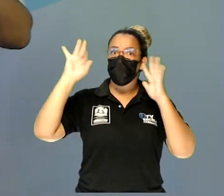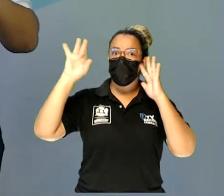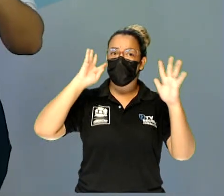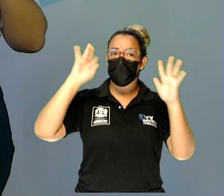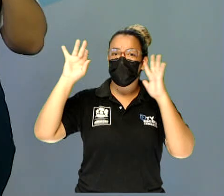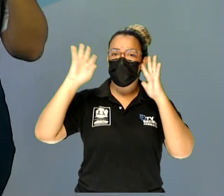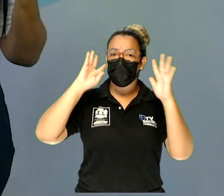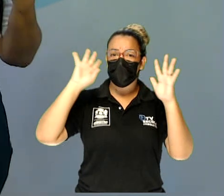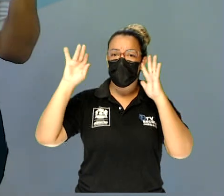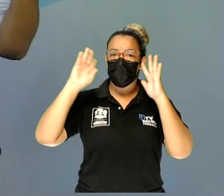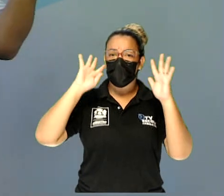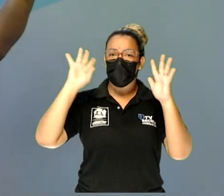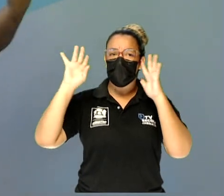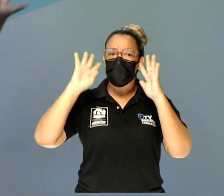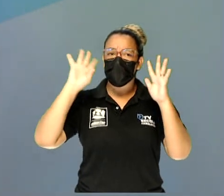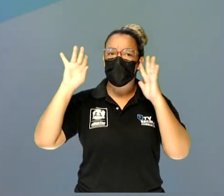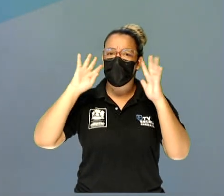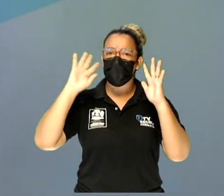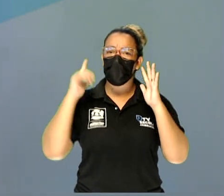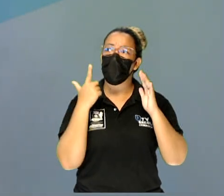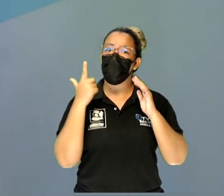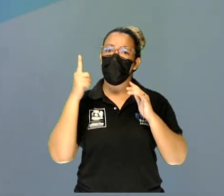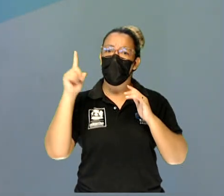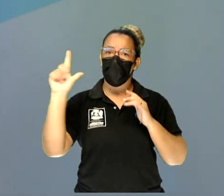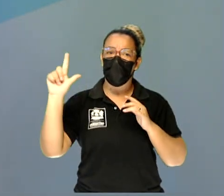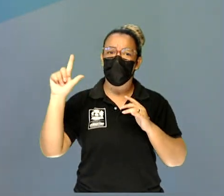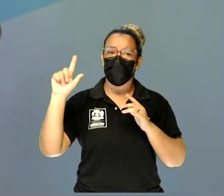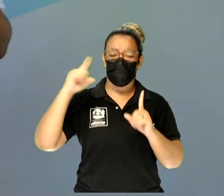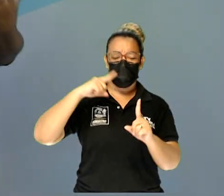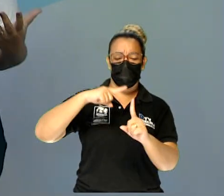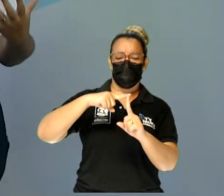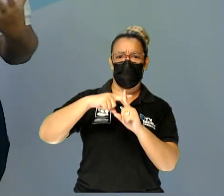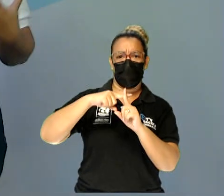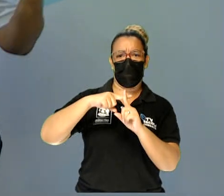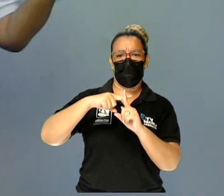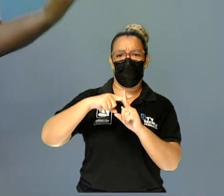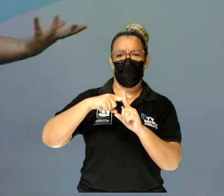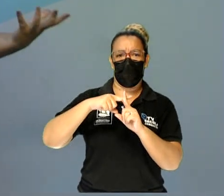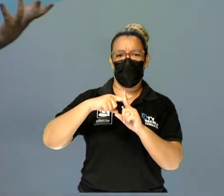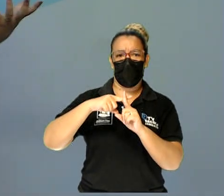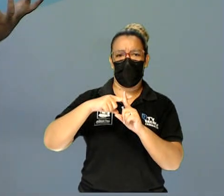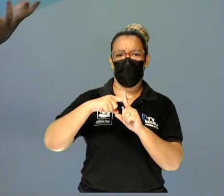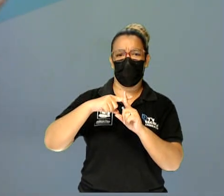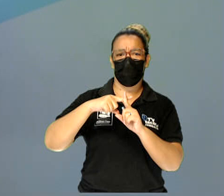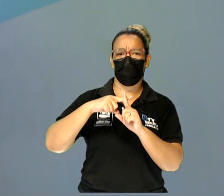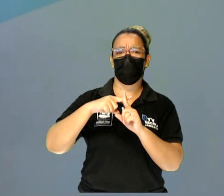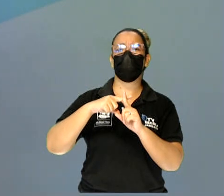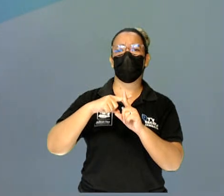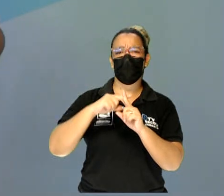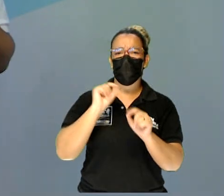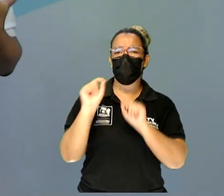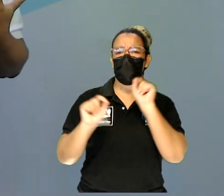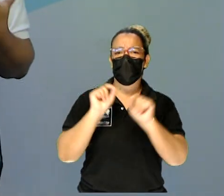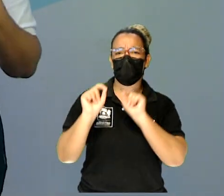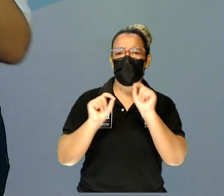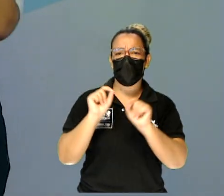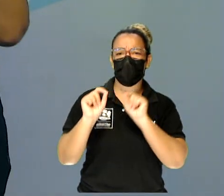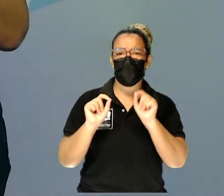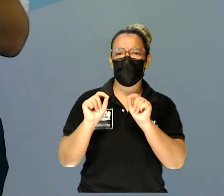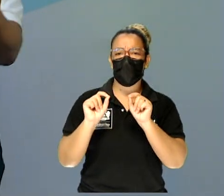no algoritmo convencional da adição. Como assim, Júlia? Que nome grande? É o que nós utilizamos como